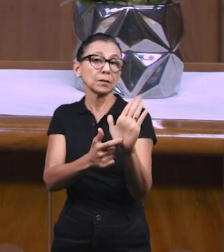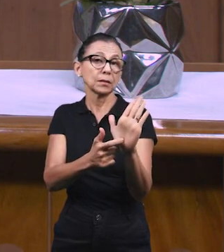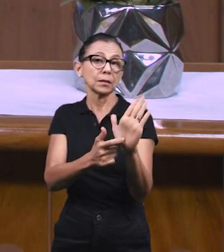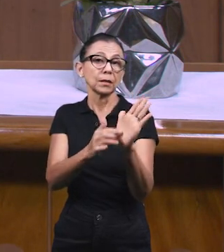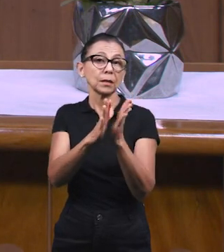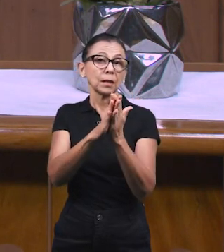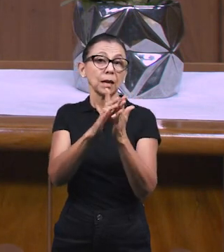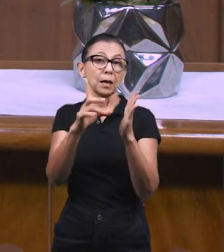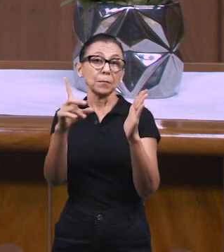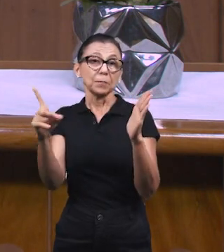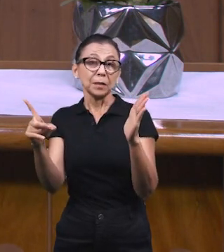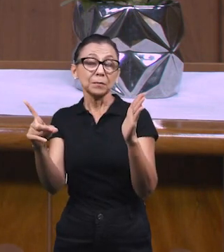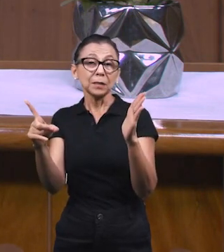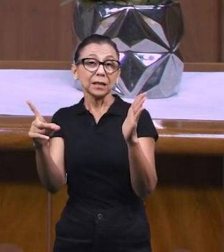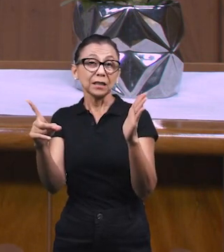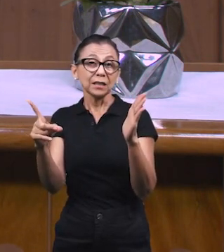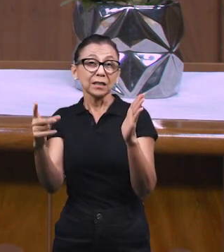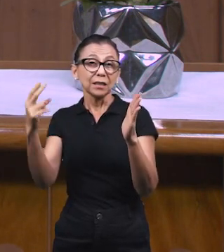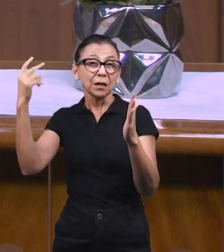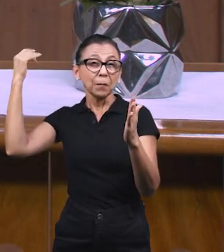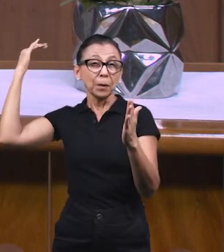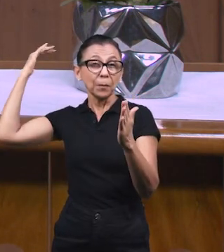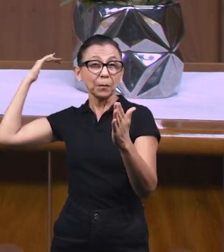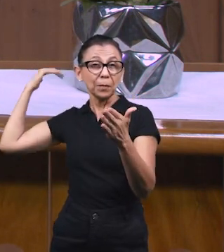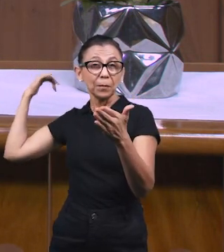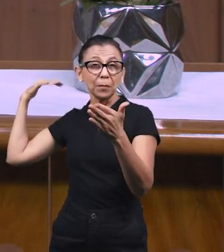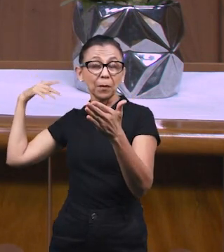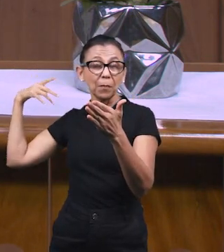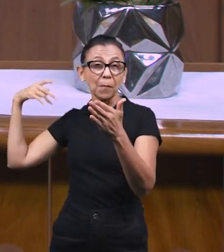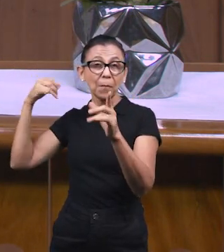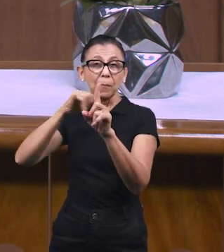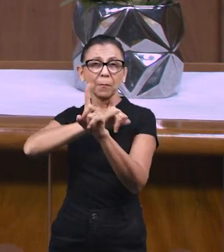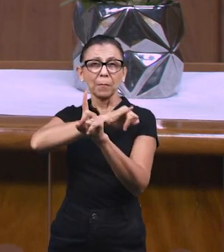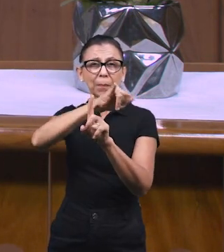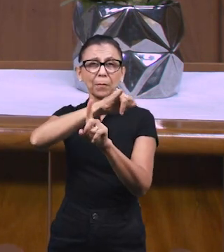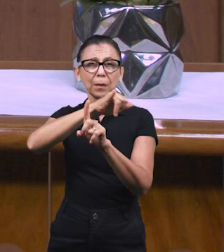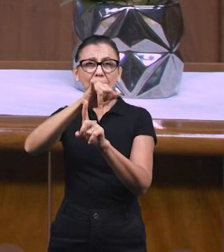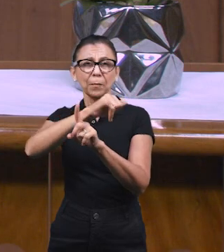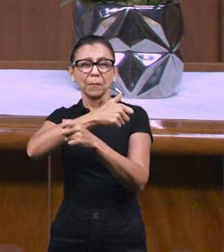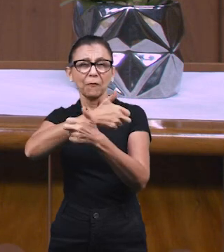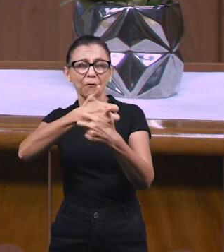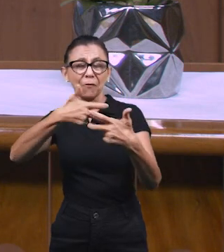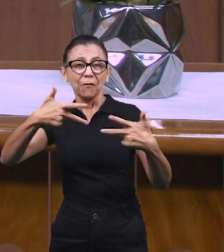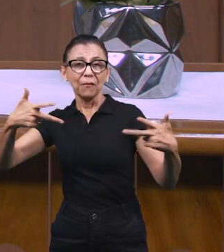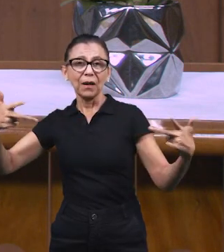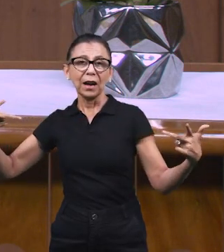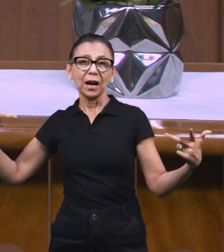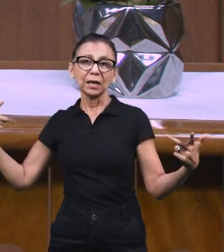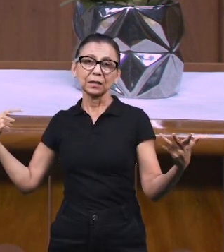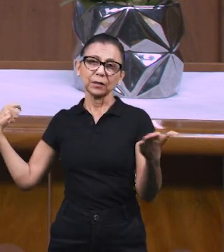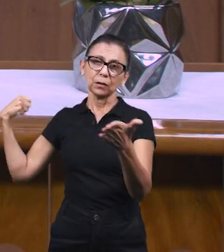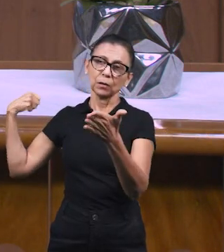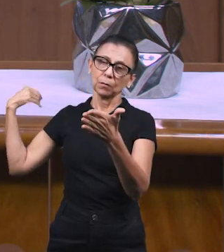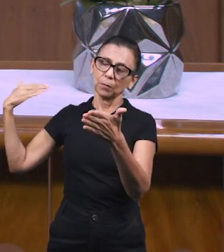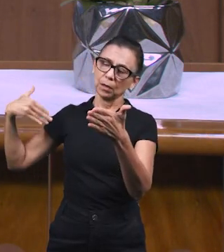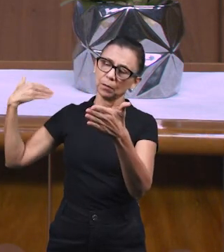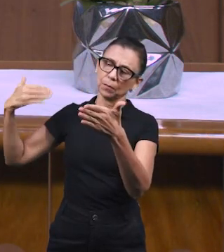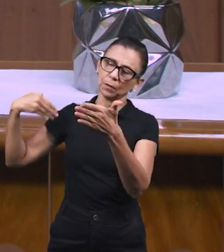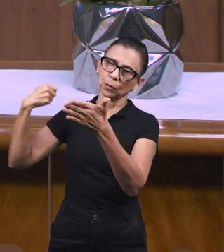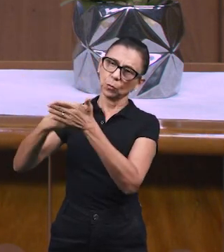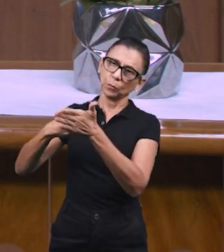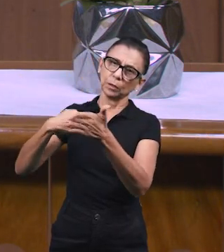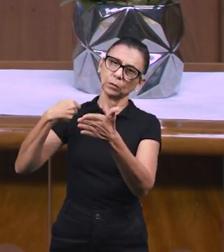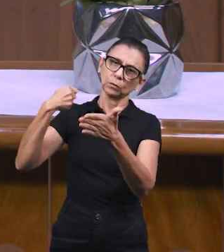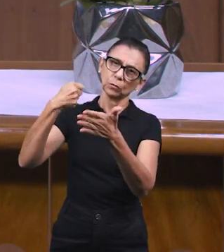coisas maravilhosas que já se cumpriram. Mas ela fala de muitas coisas que estão se cumprindo nos nossos